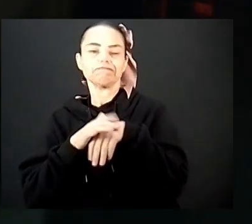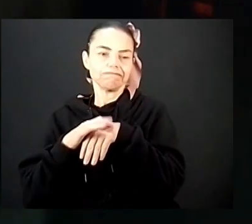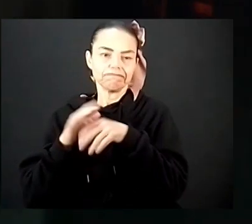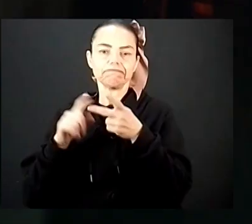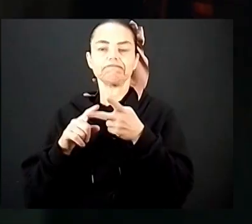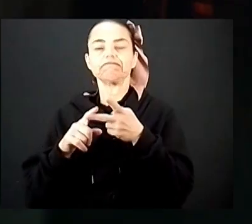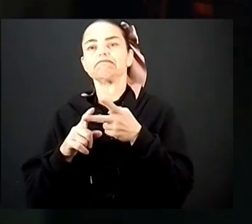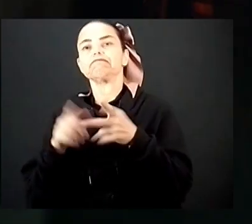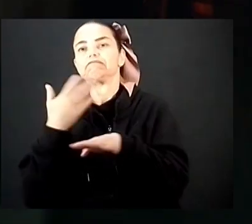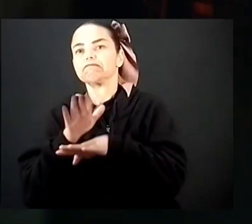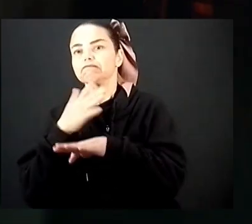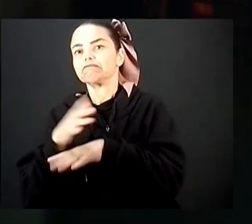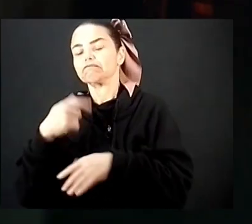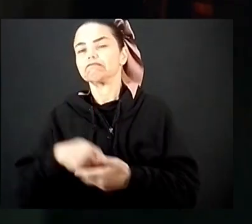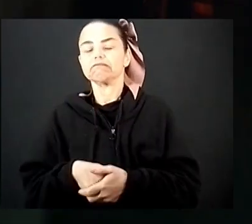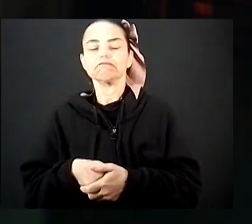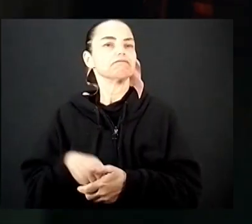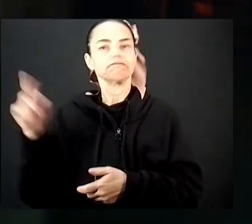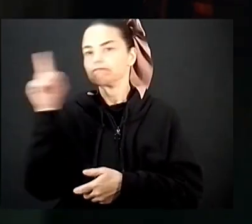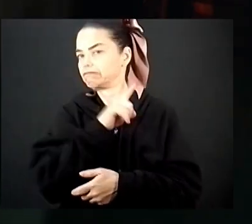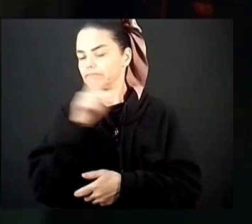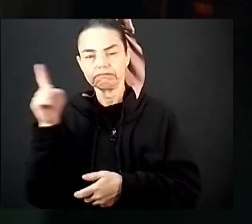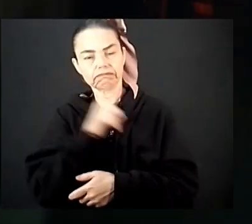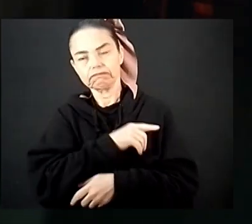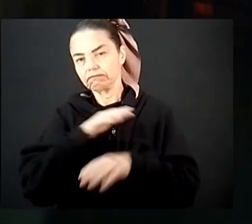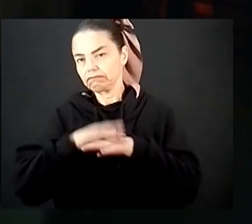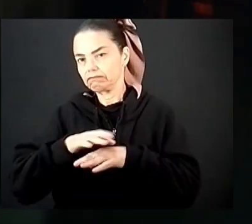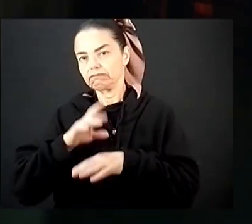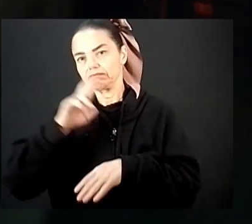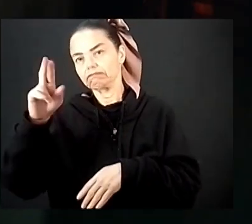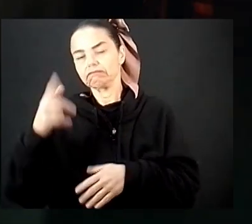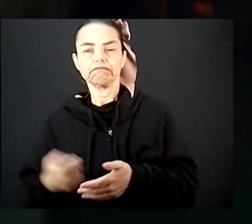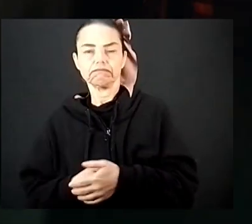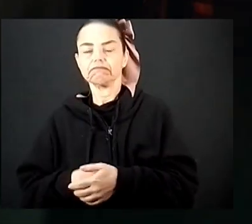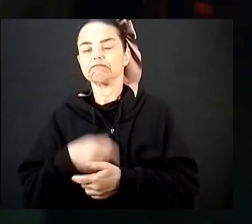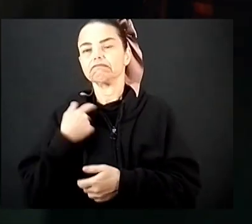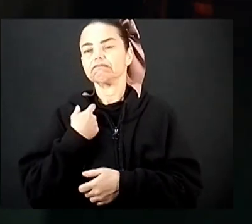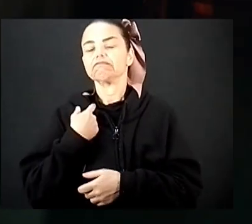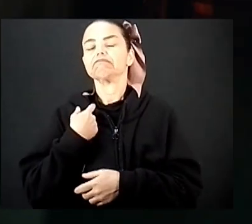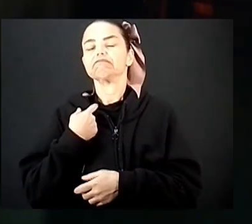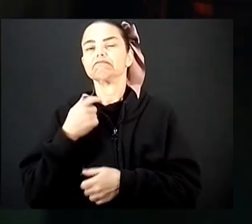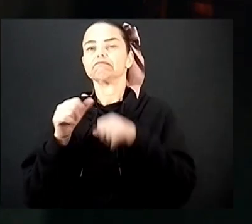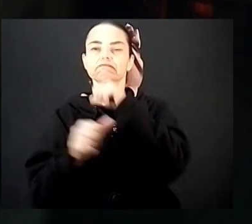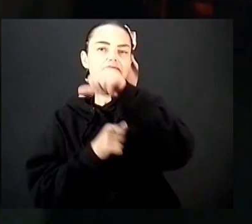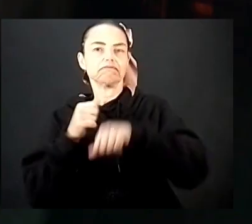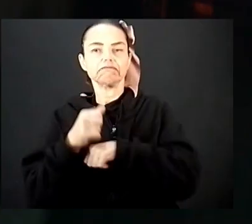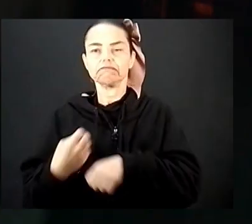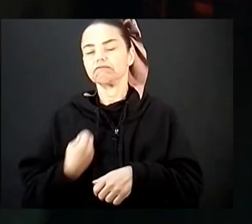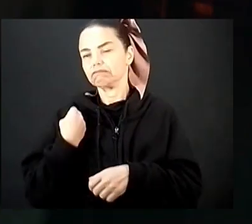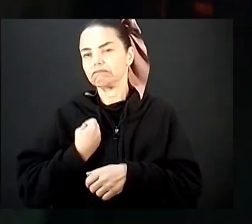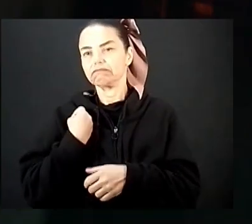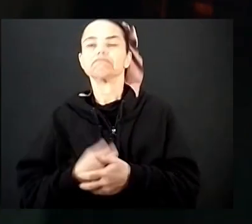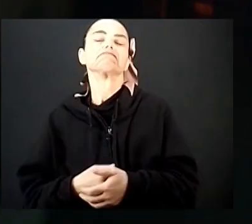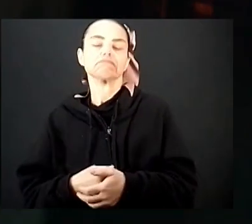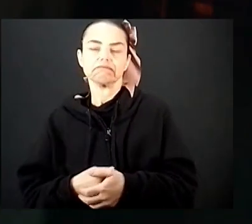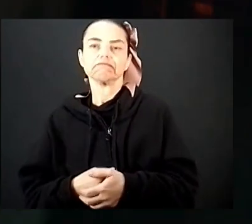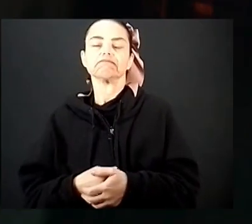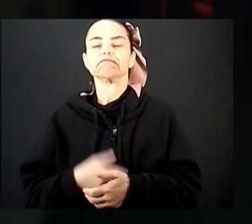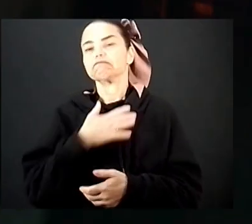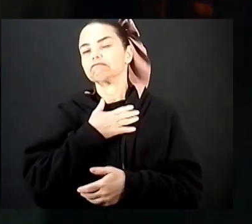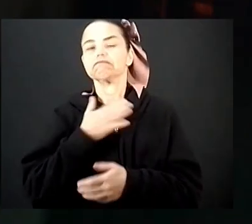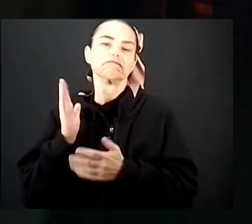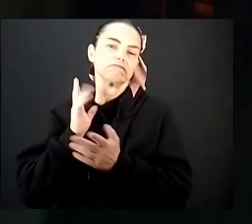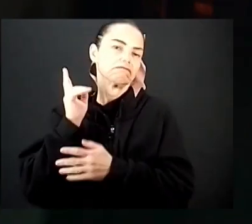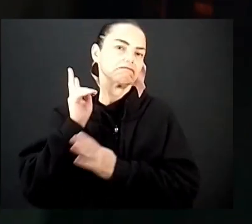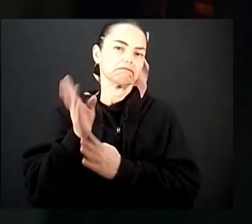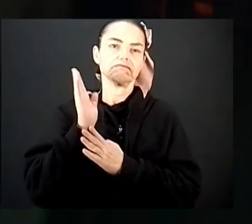parte de você, aquilo que não representa para você e fazer uma ressignificação e, de repente, caminhar, né, novos